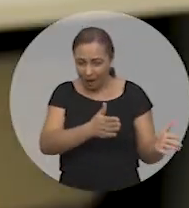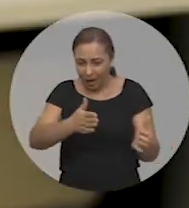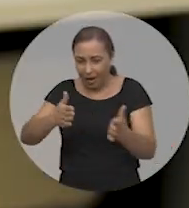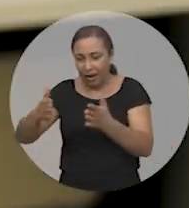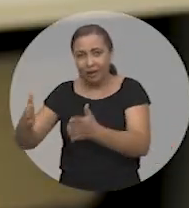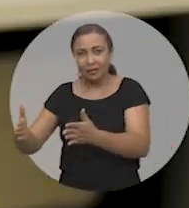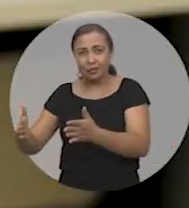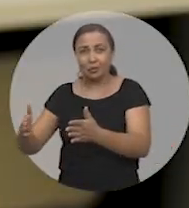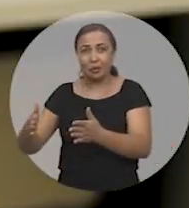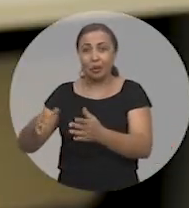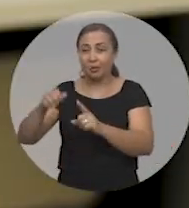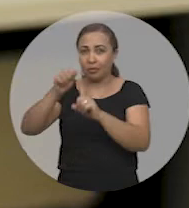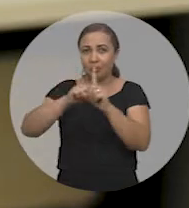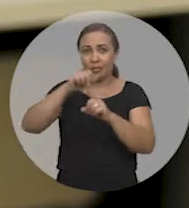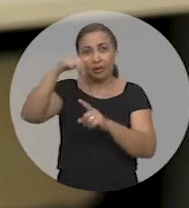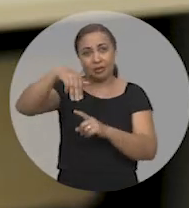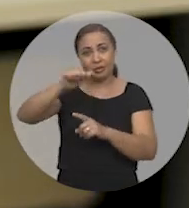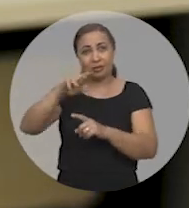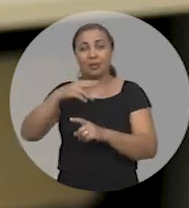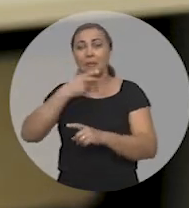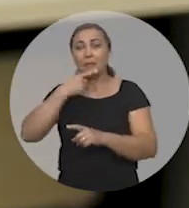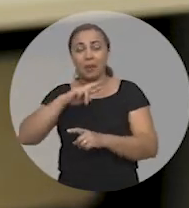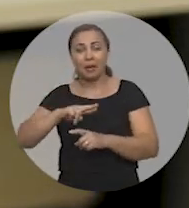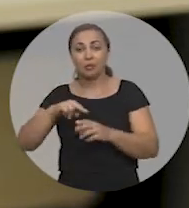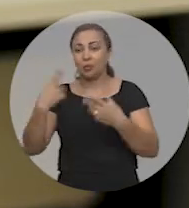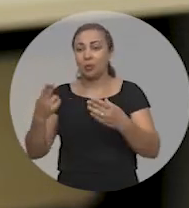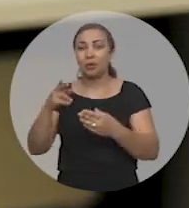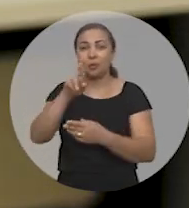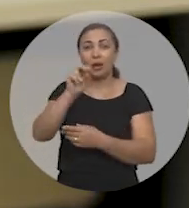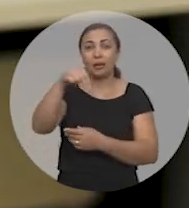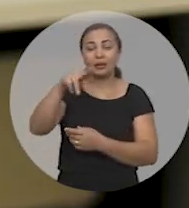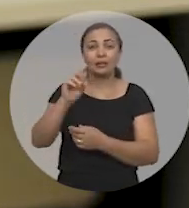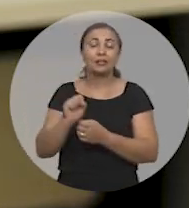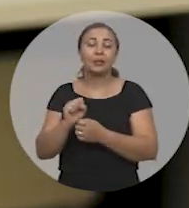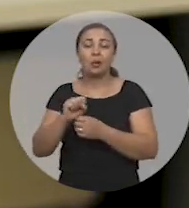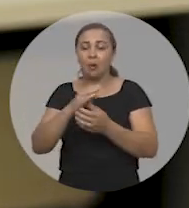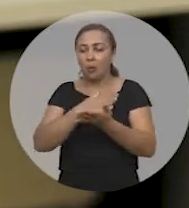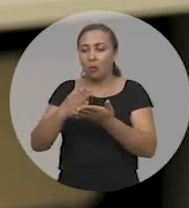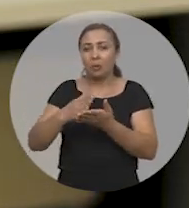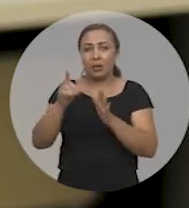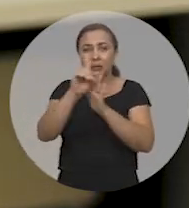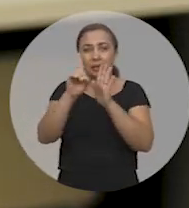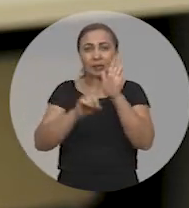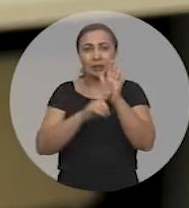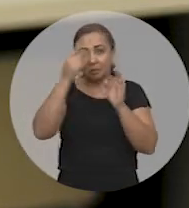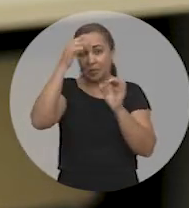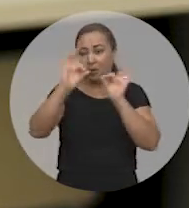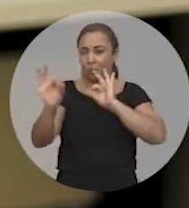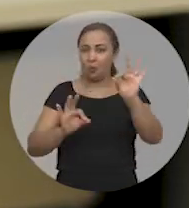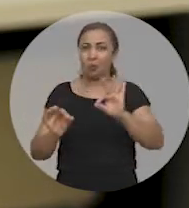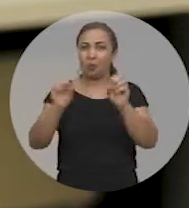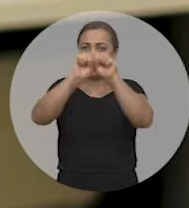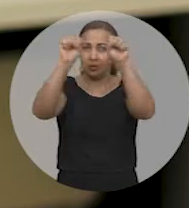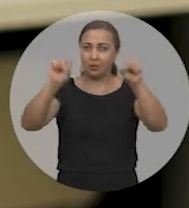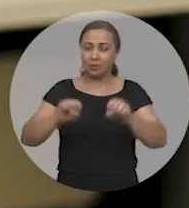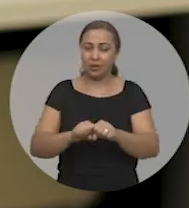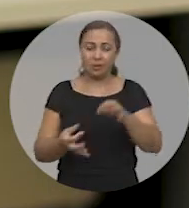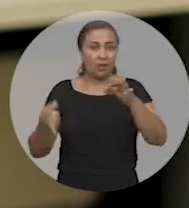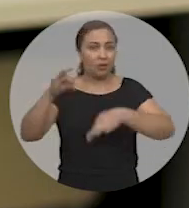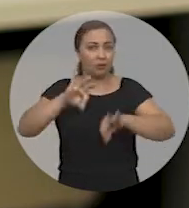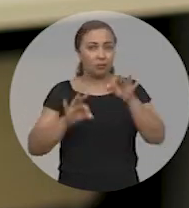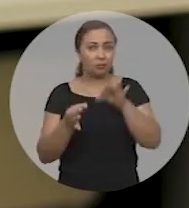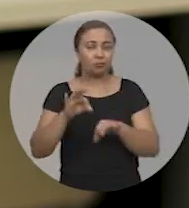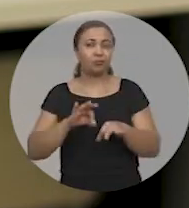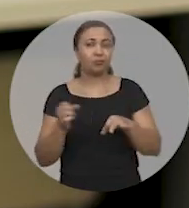período logo no mês de março quando o Estado do Rio Grande do Norte começa a publicar seus decretos para organizar o sistema o